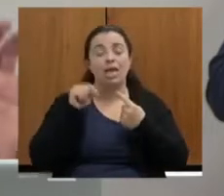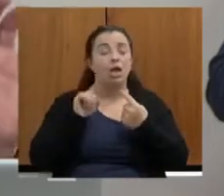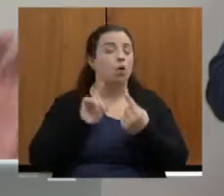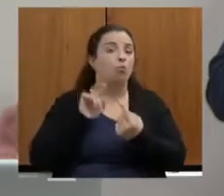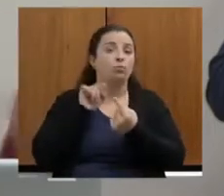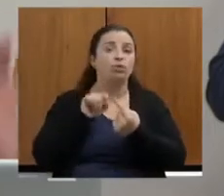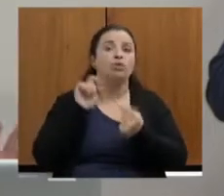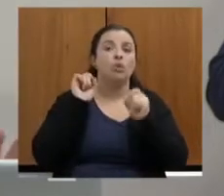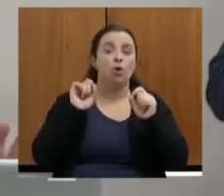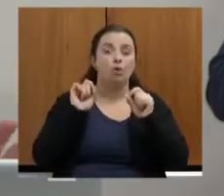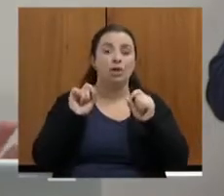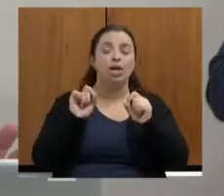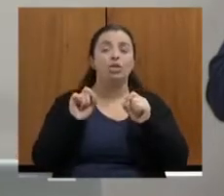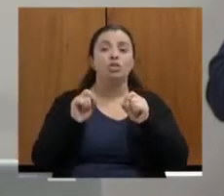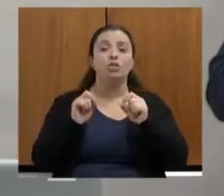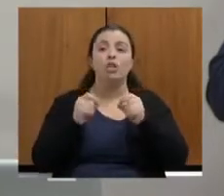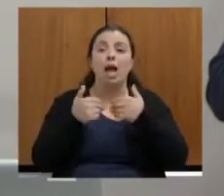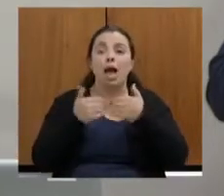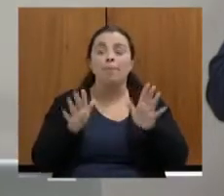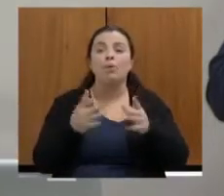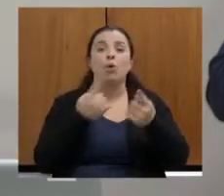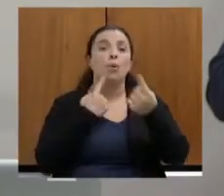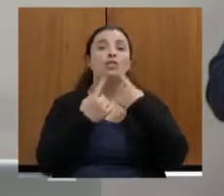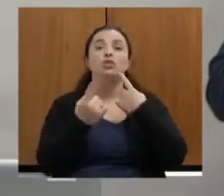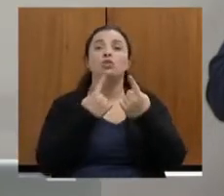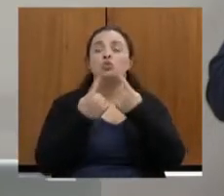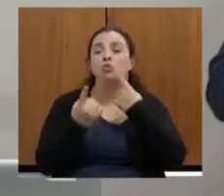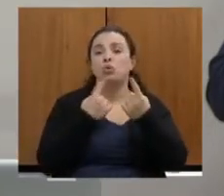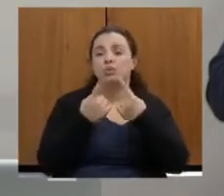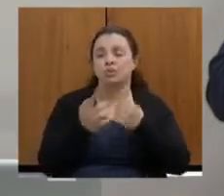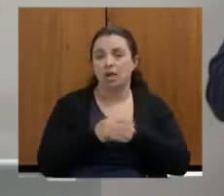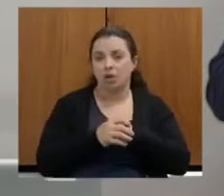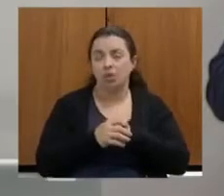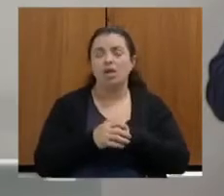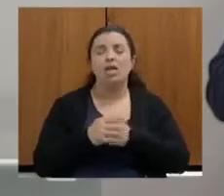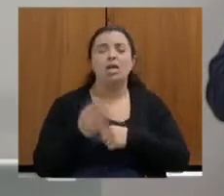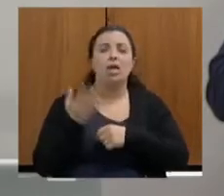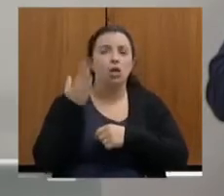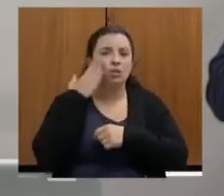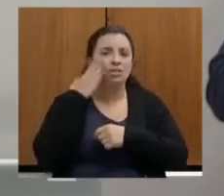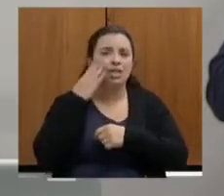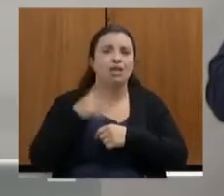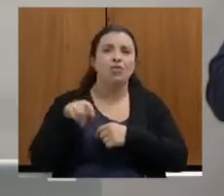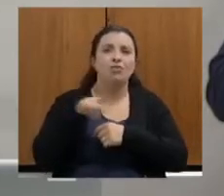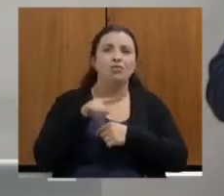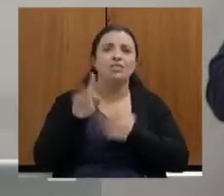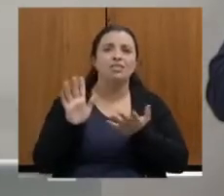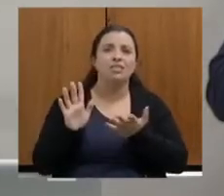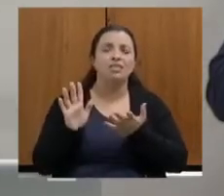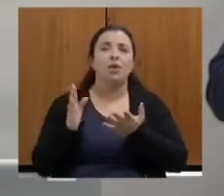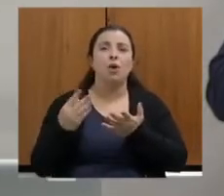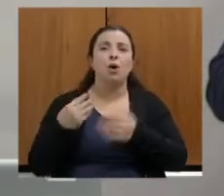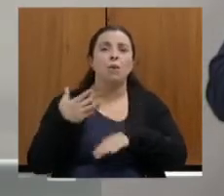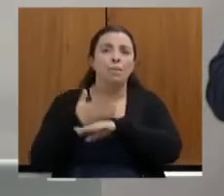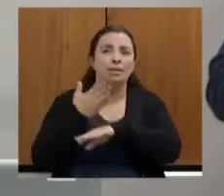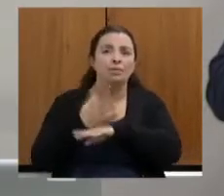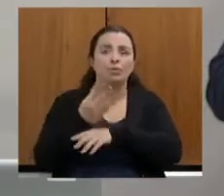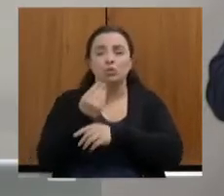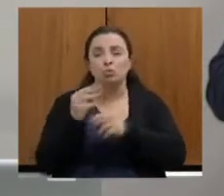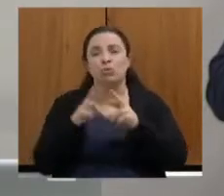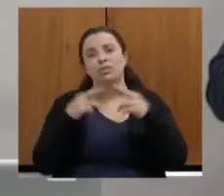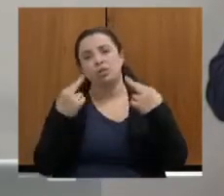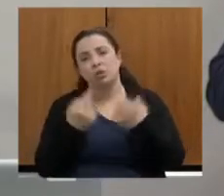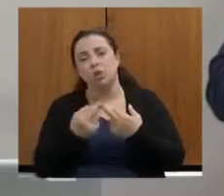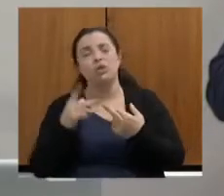traseiro a discussão porque uma das questões que asma Eu sei que vocês estão participando de muitas reuniões fazem